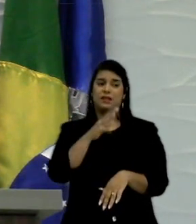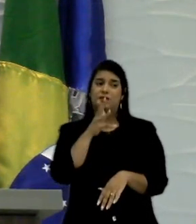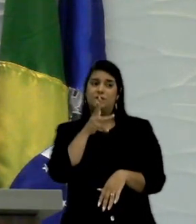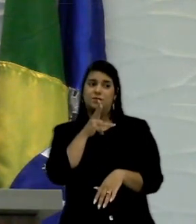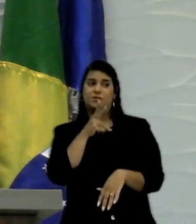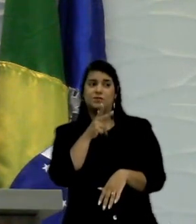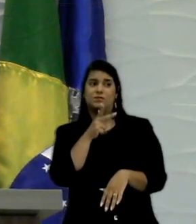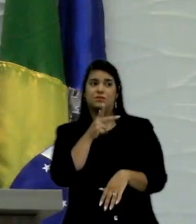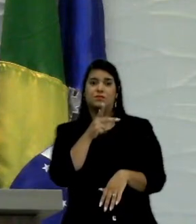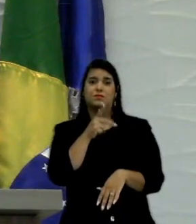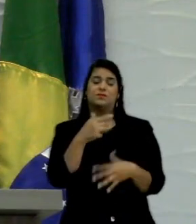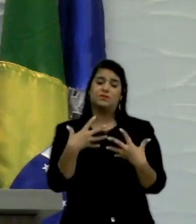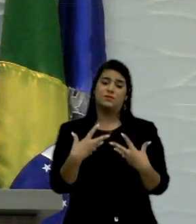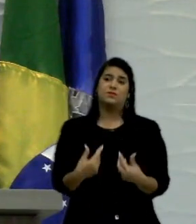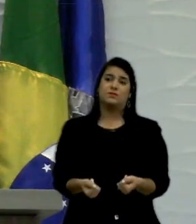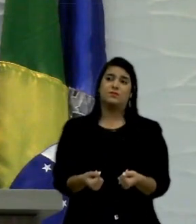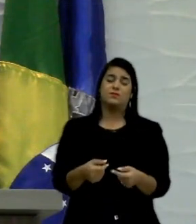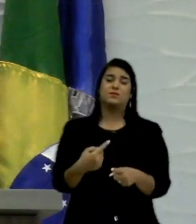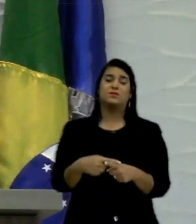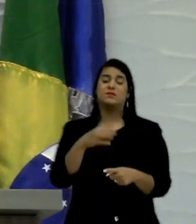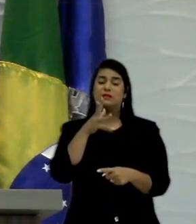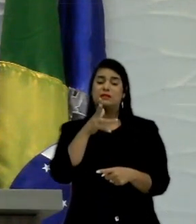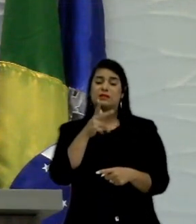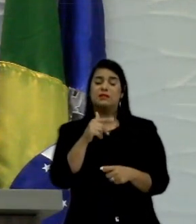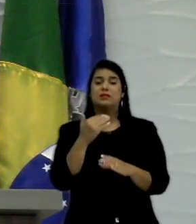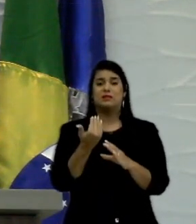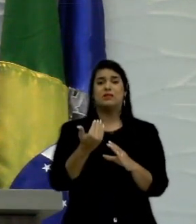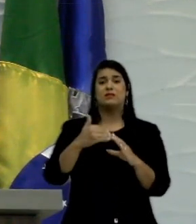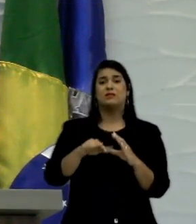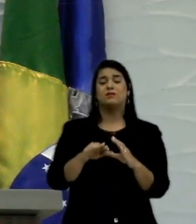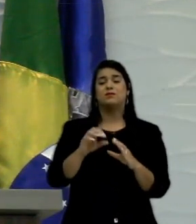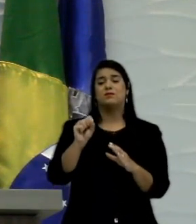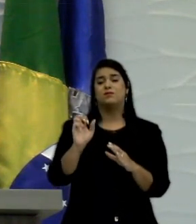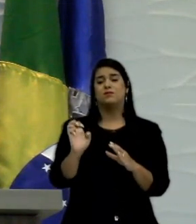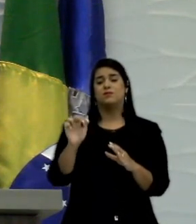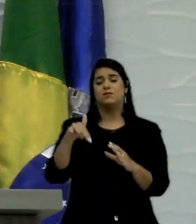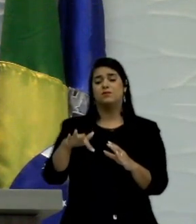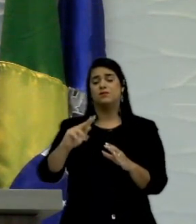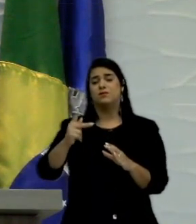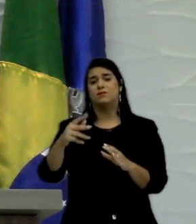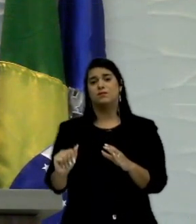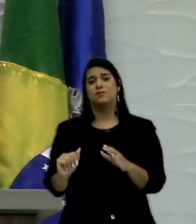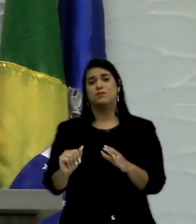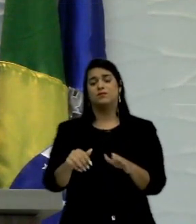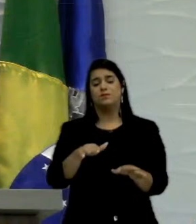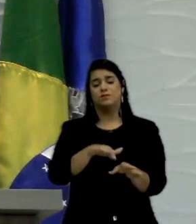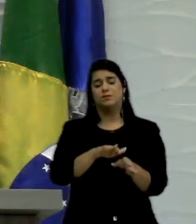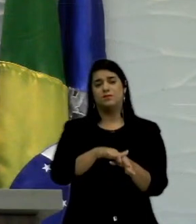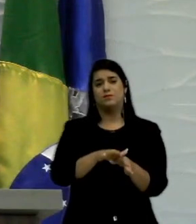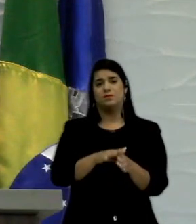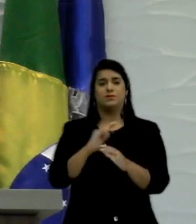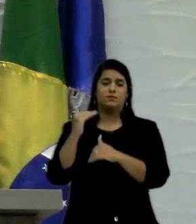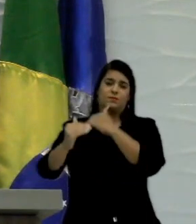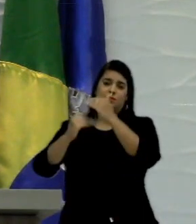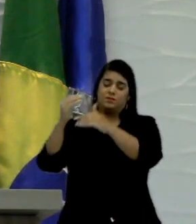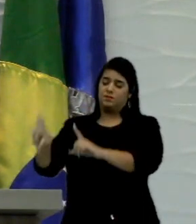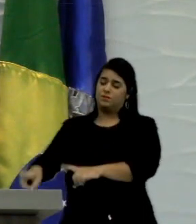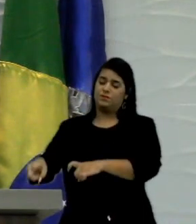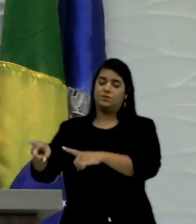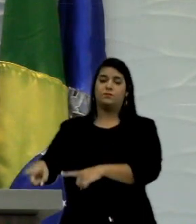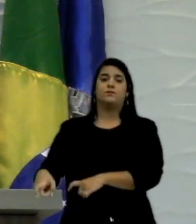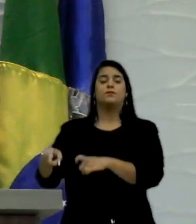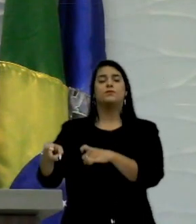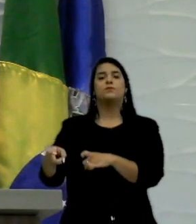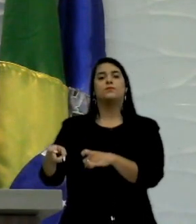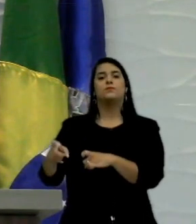a homologação por conta da demora do envio da senha para o Conselho de Desenvolvimento Rural, né, fazer a homologação.